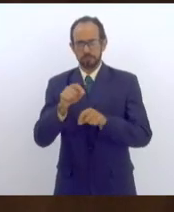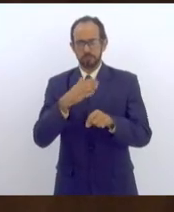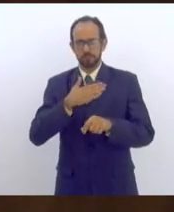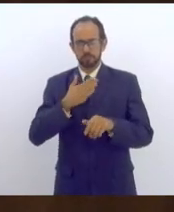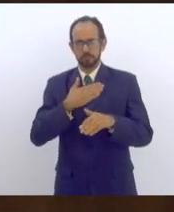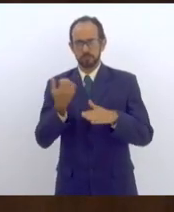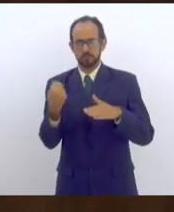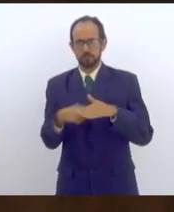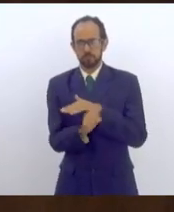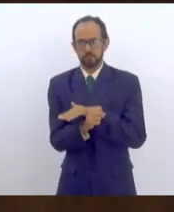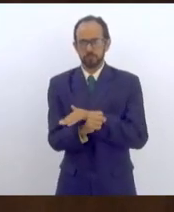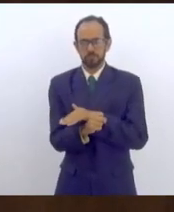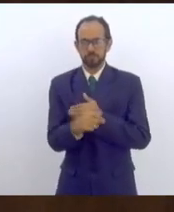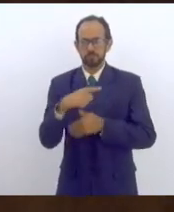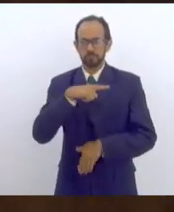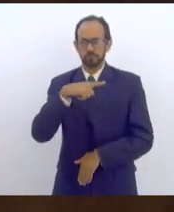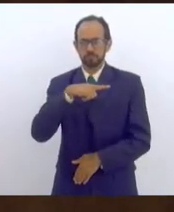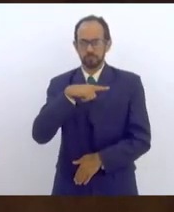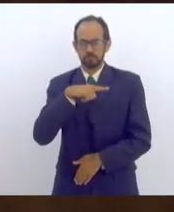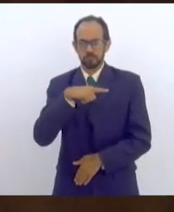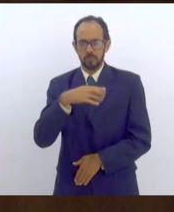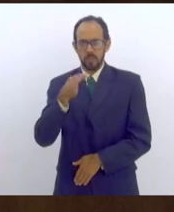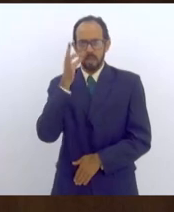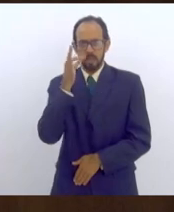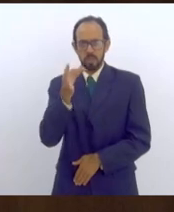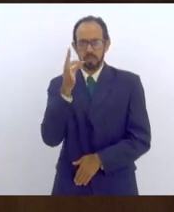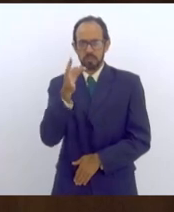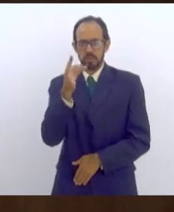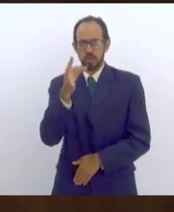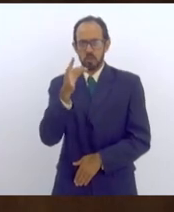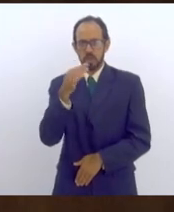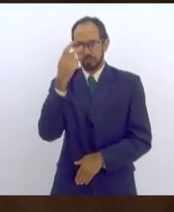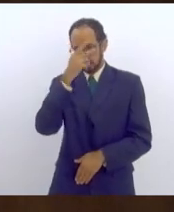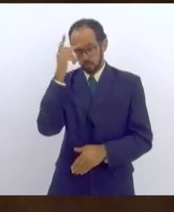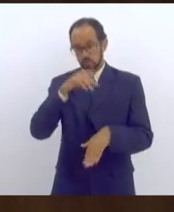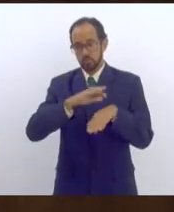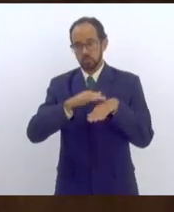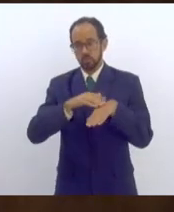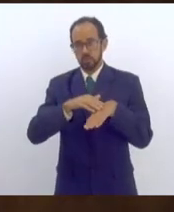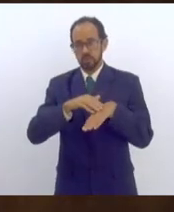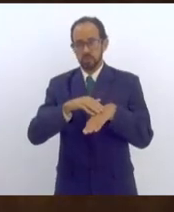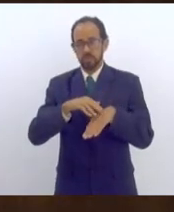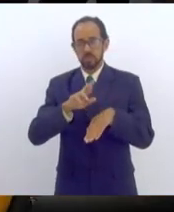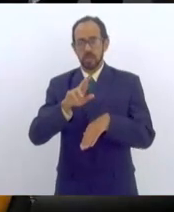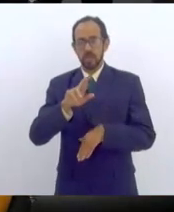mandato tem a atenção às pessoas com doenças raras. Muito obrigado.